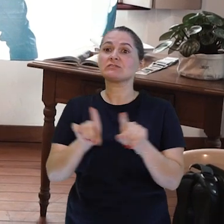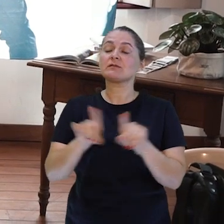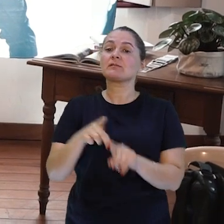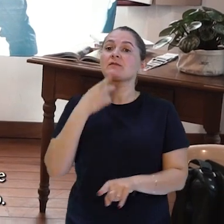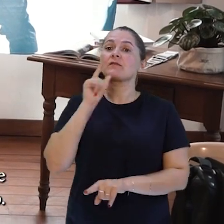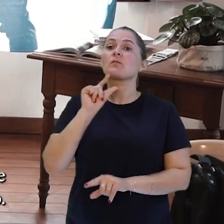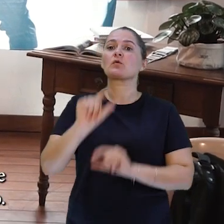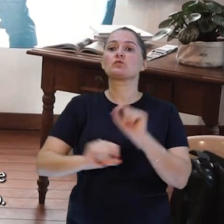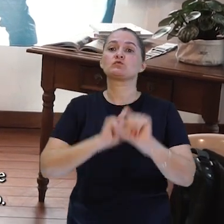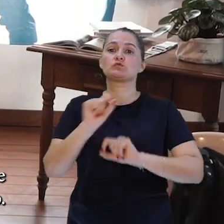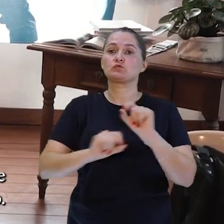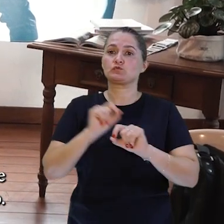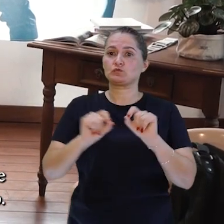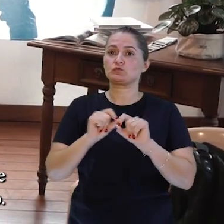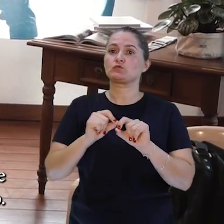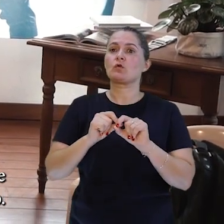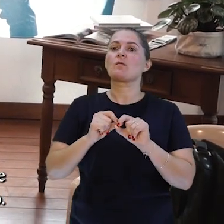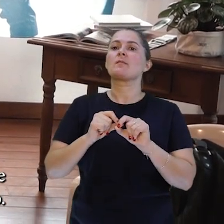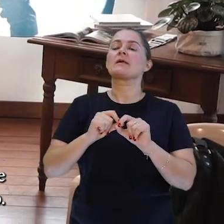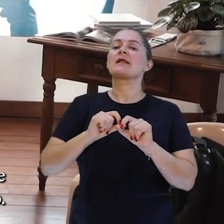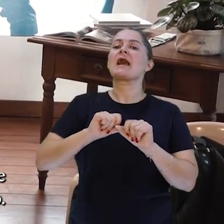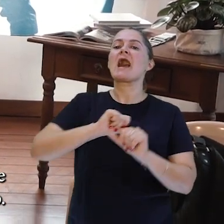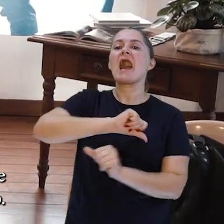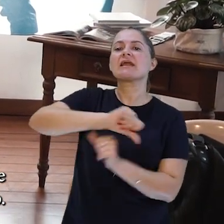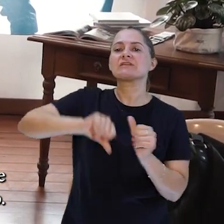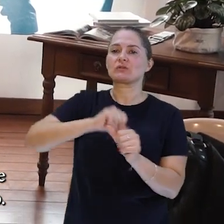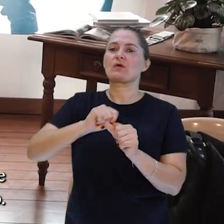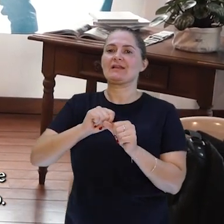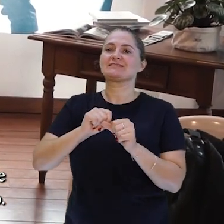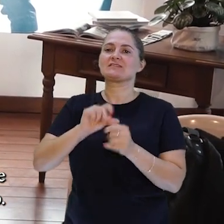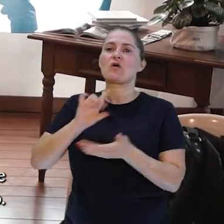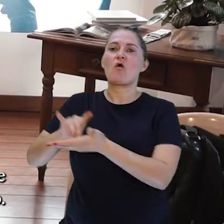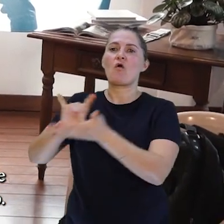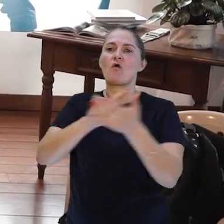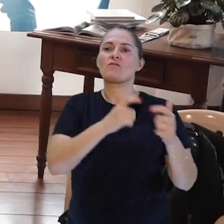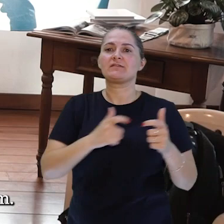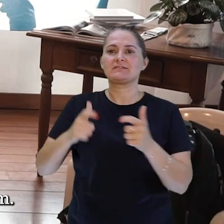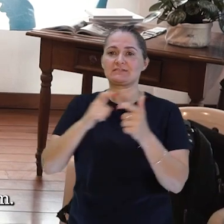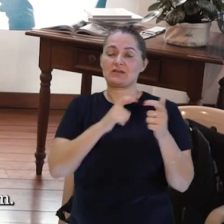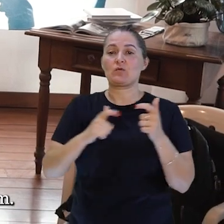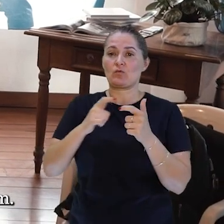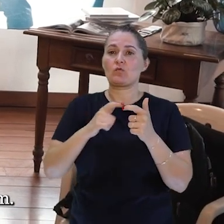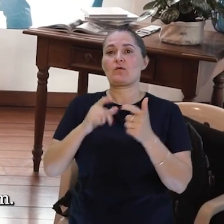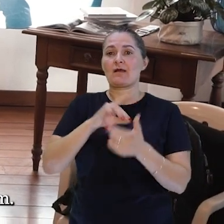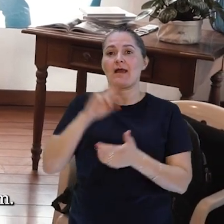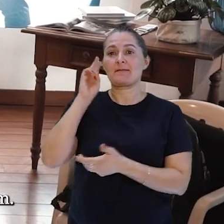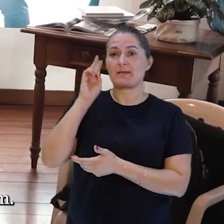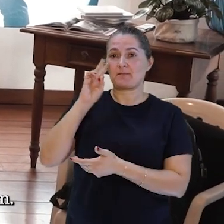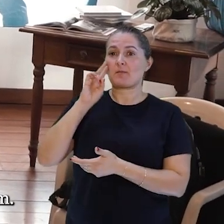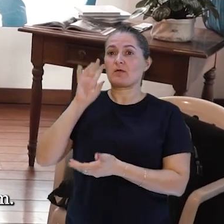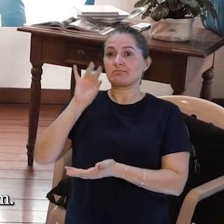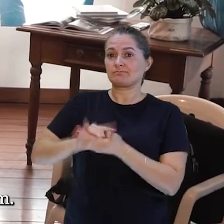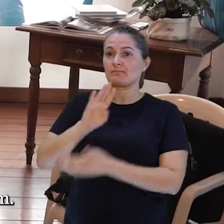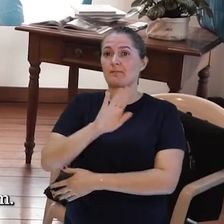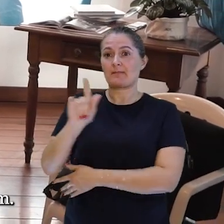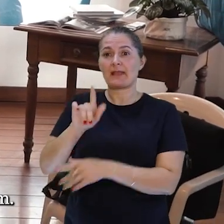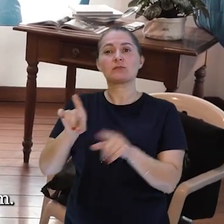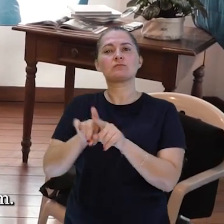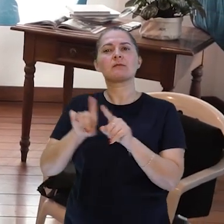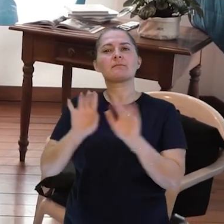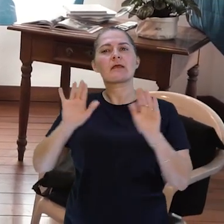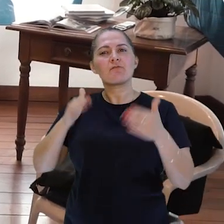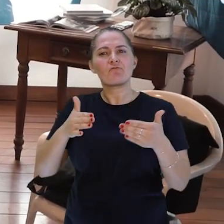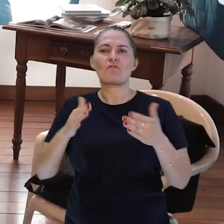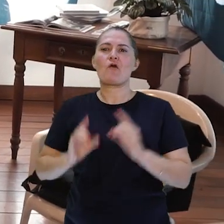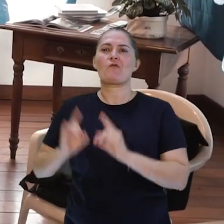Imigrante, né? E vou falar um pouquinho também sobre a atualização do inventário do município, então focando nos bens edificados